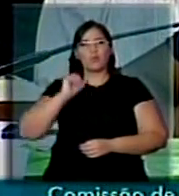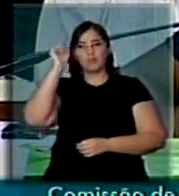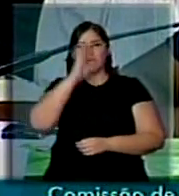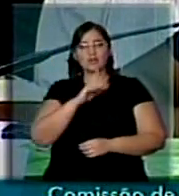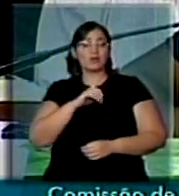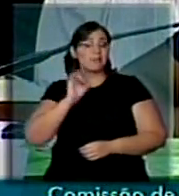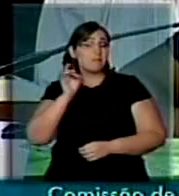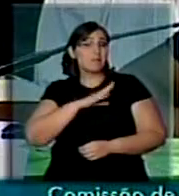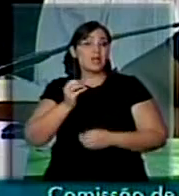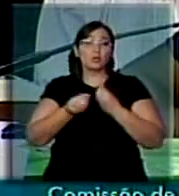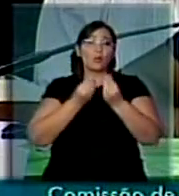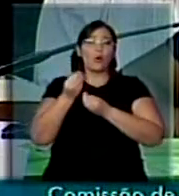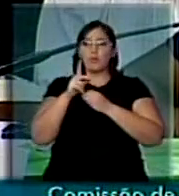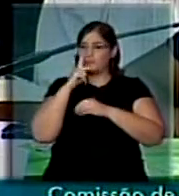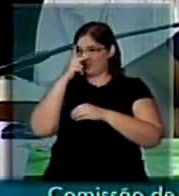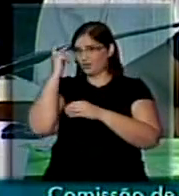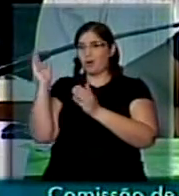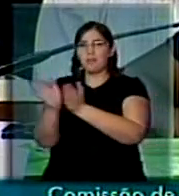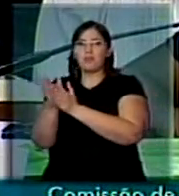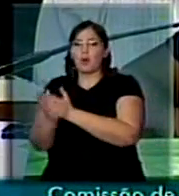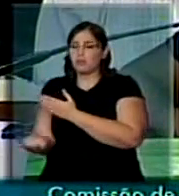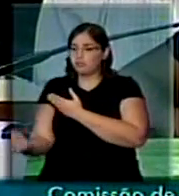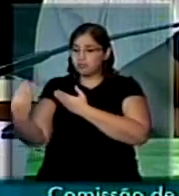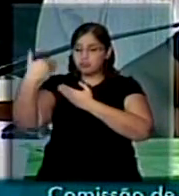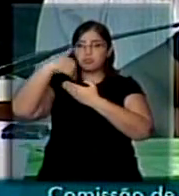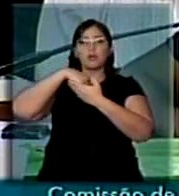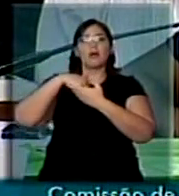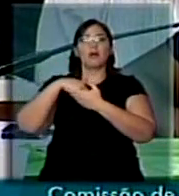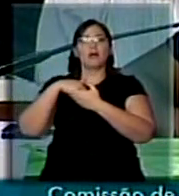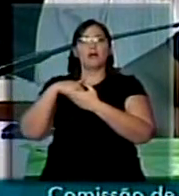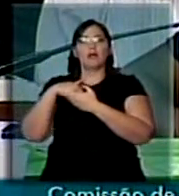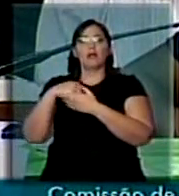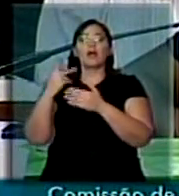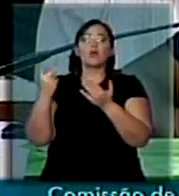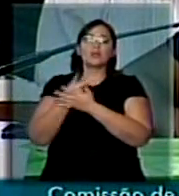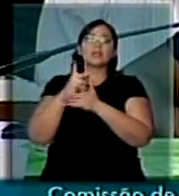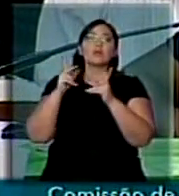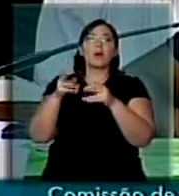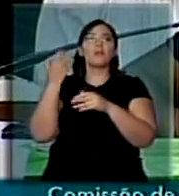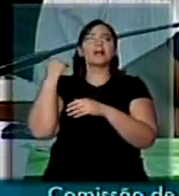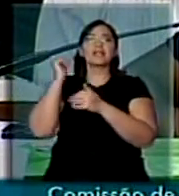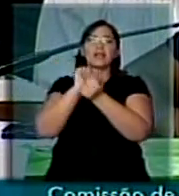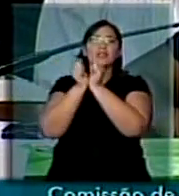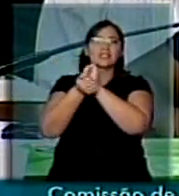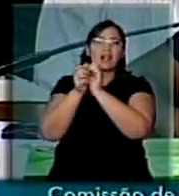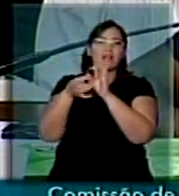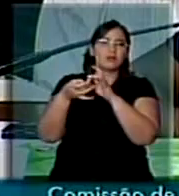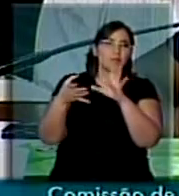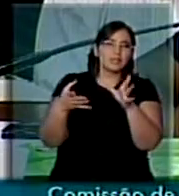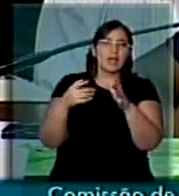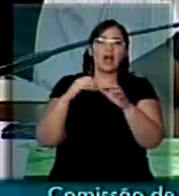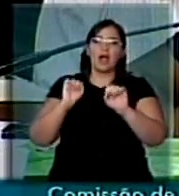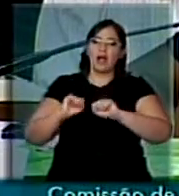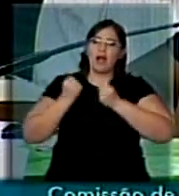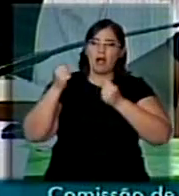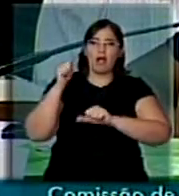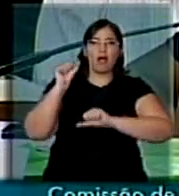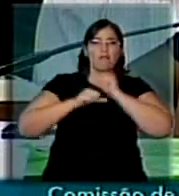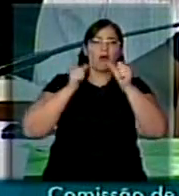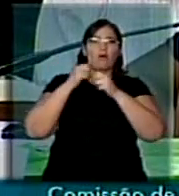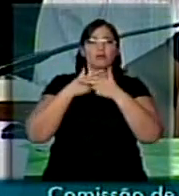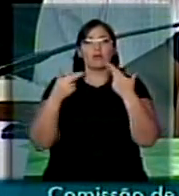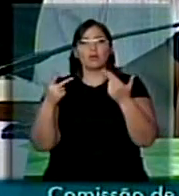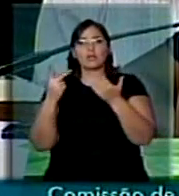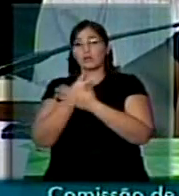à insurreição dos pobres, que começou lá com a insurreição dos escravos, com as diversas revoltas que foram